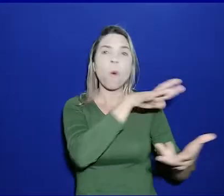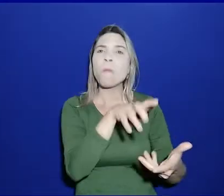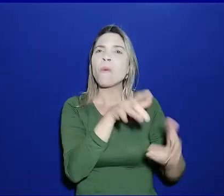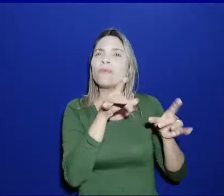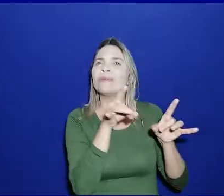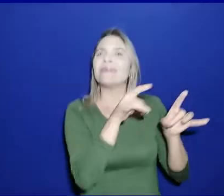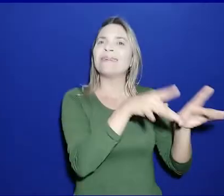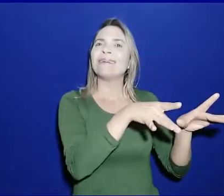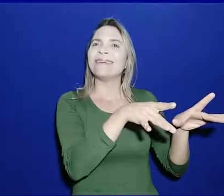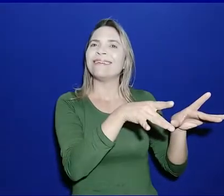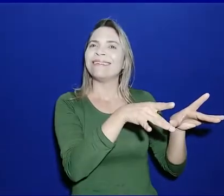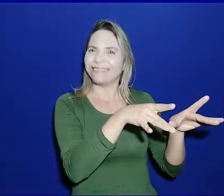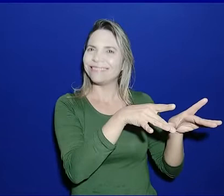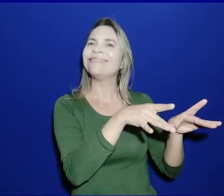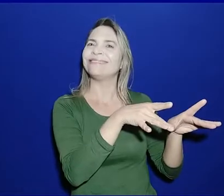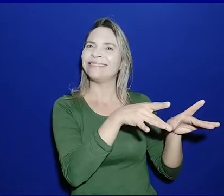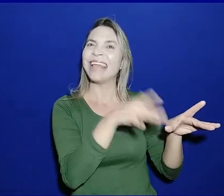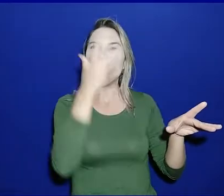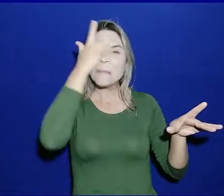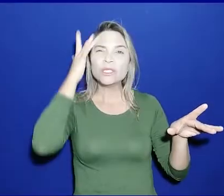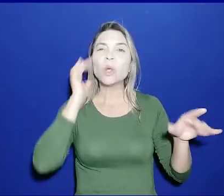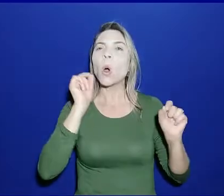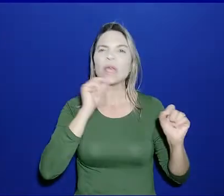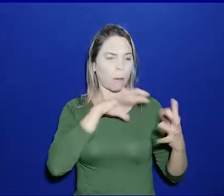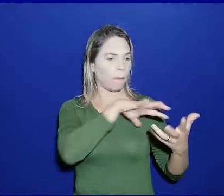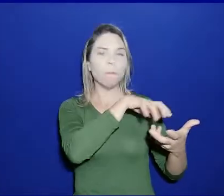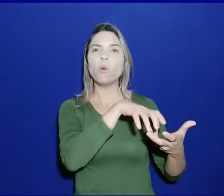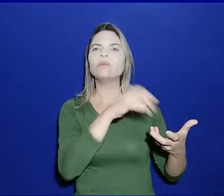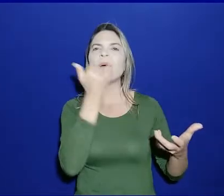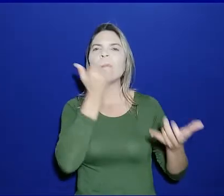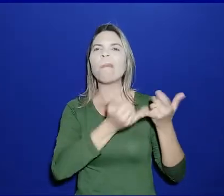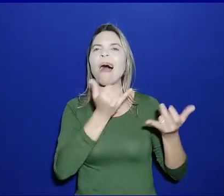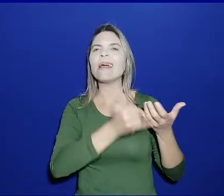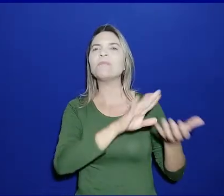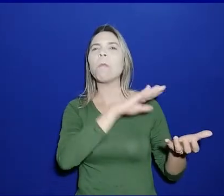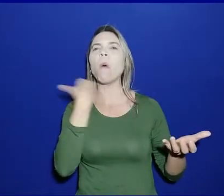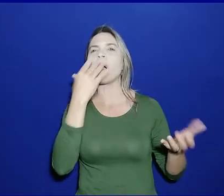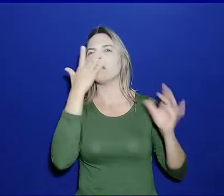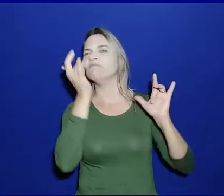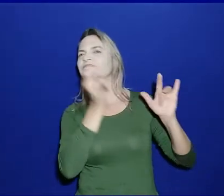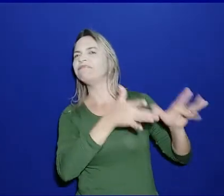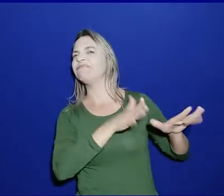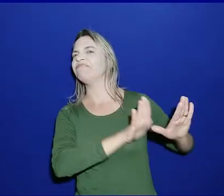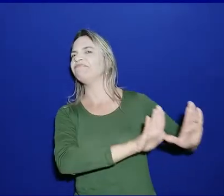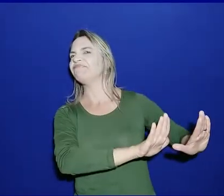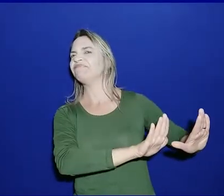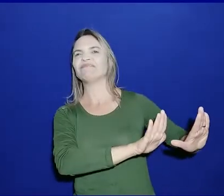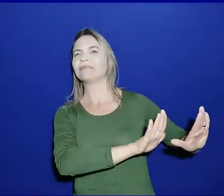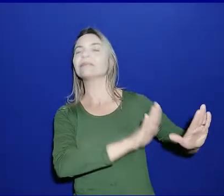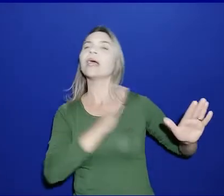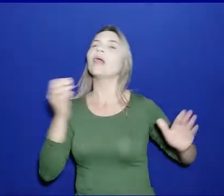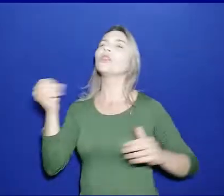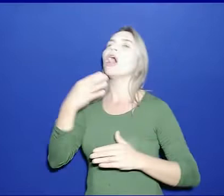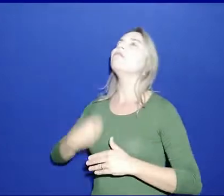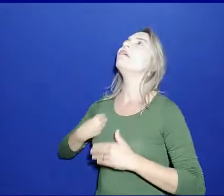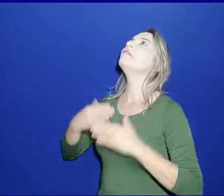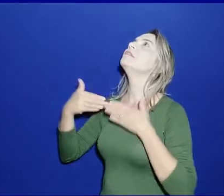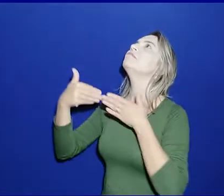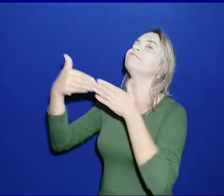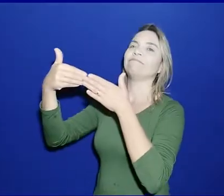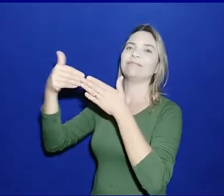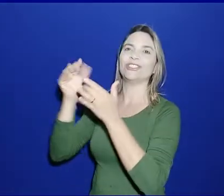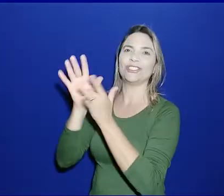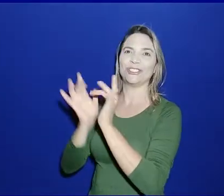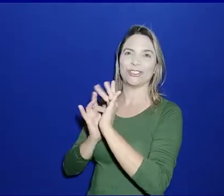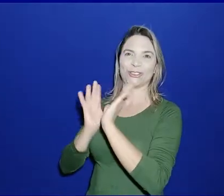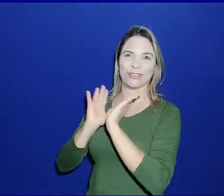natural é uma experiência para quem já morreu. E eu tenho visto que muita gente morreu para esse mundo como no